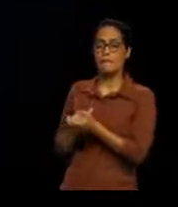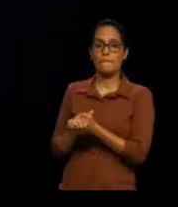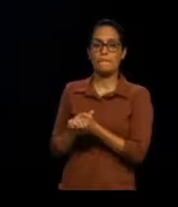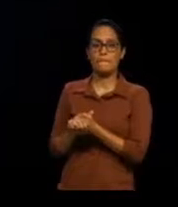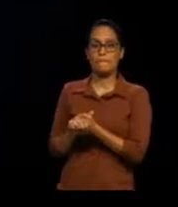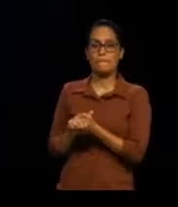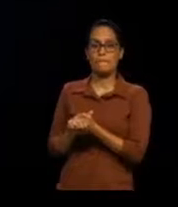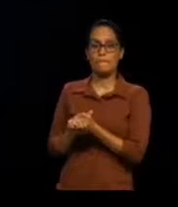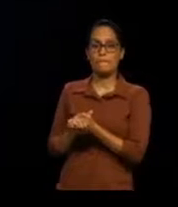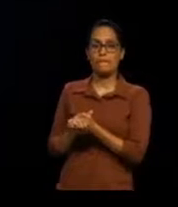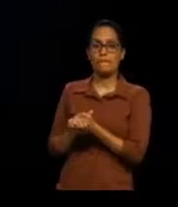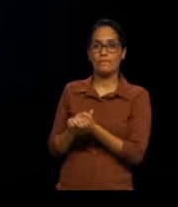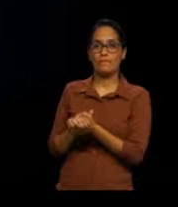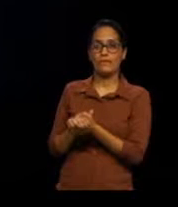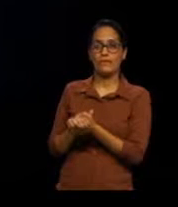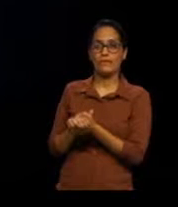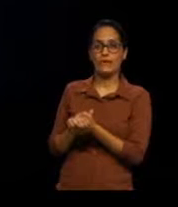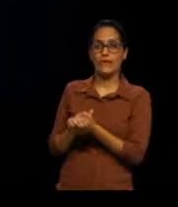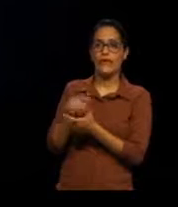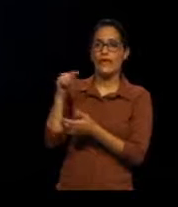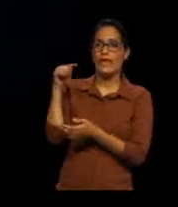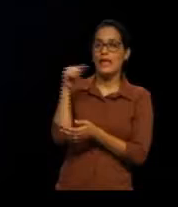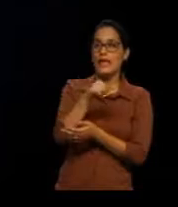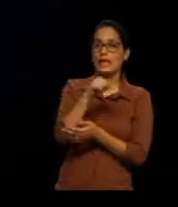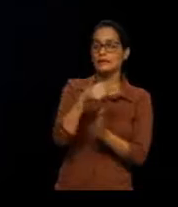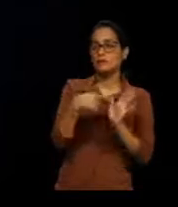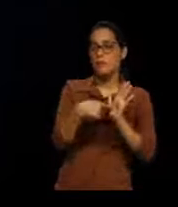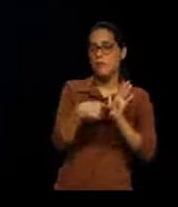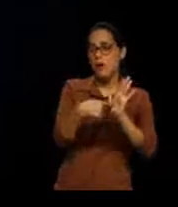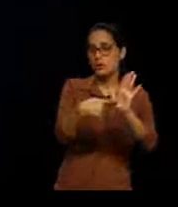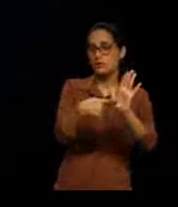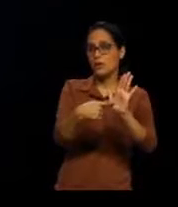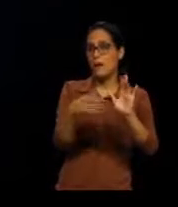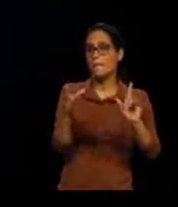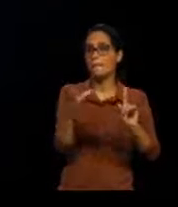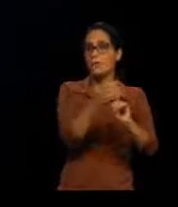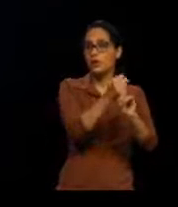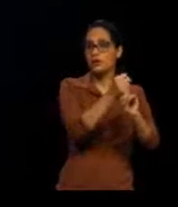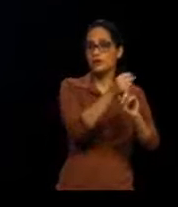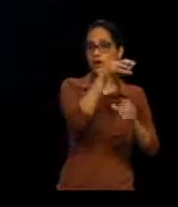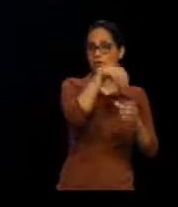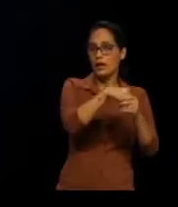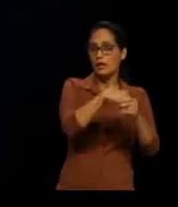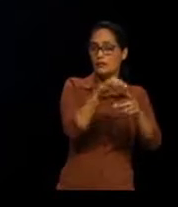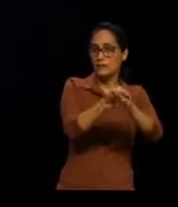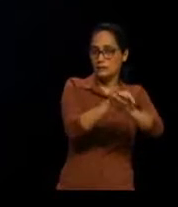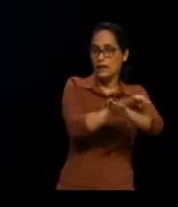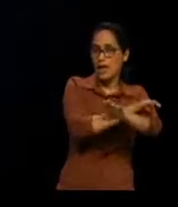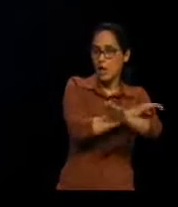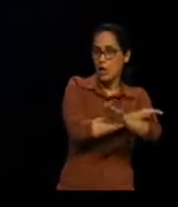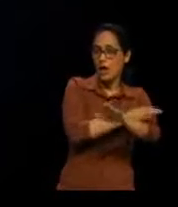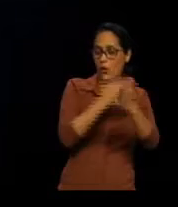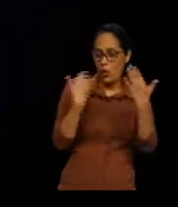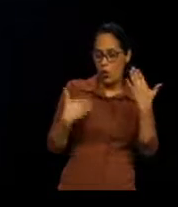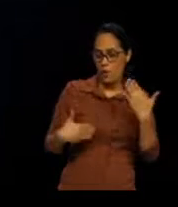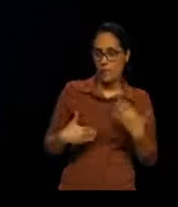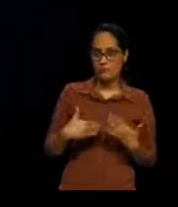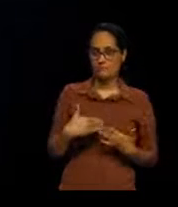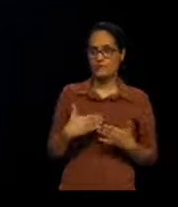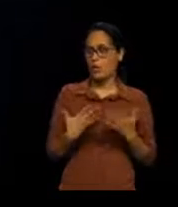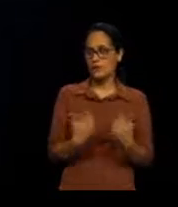a resposta imune, daí eles vão o quê? Apresentar o antígeno lá para produção de anticorpo, eles vão